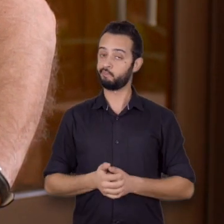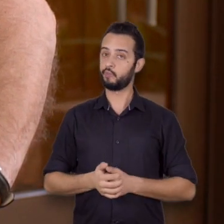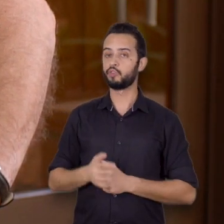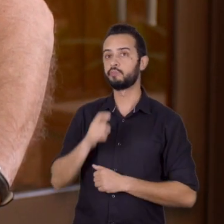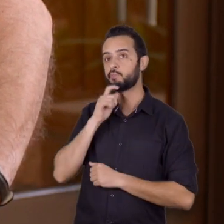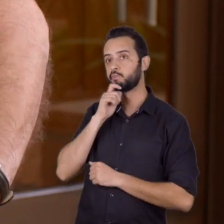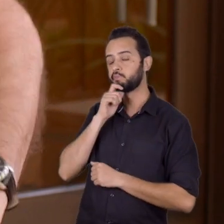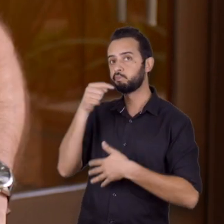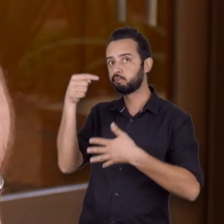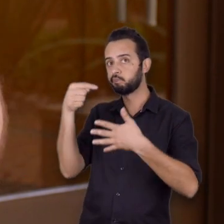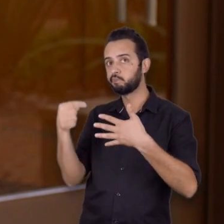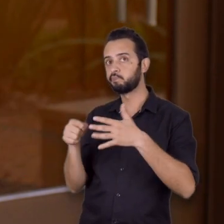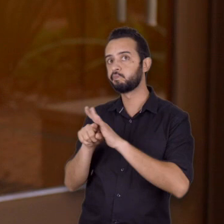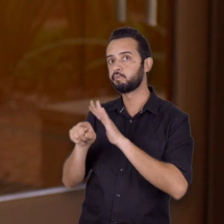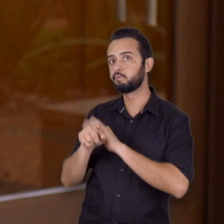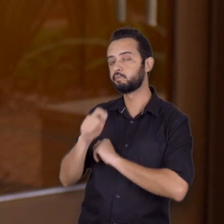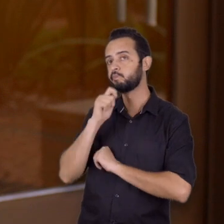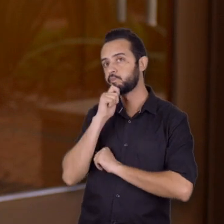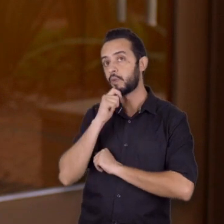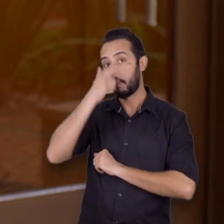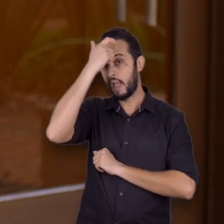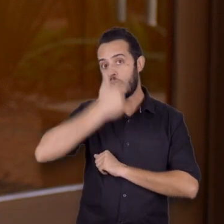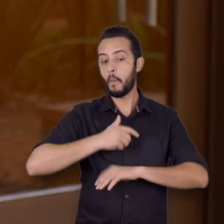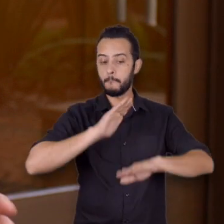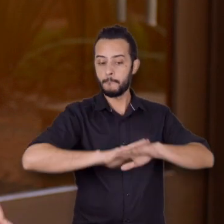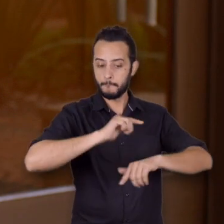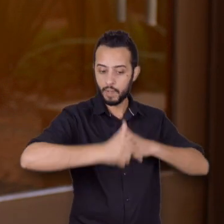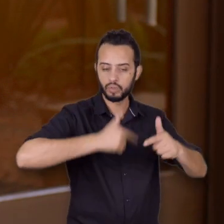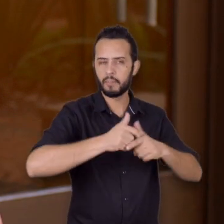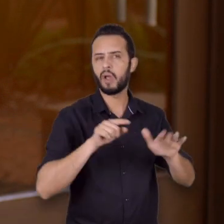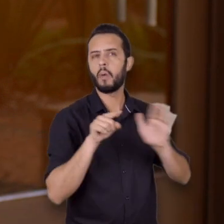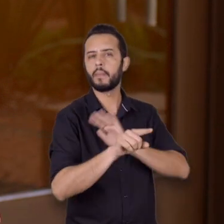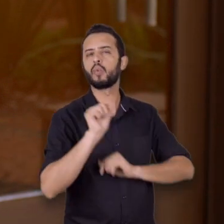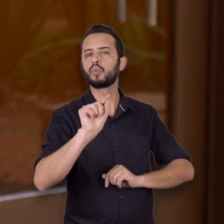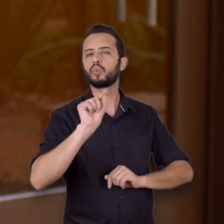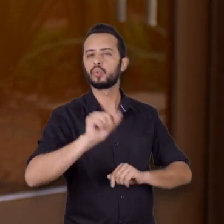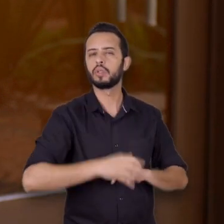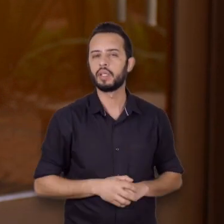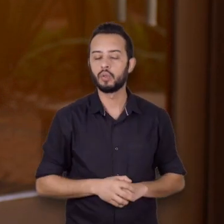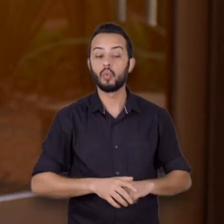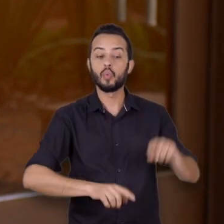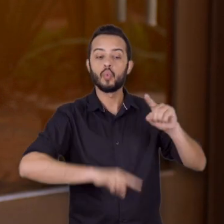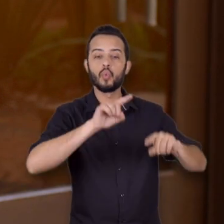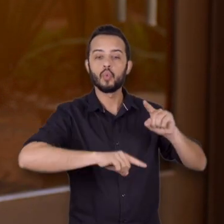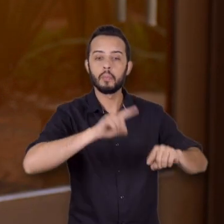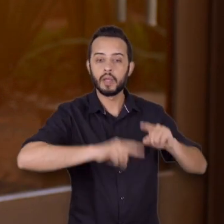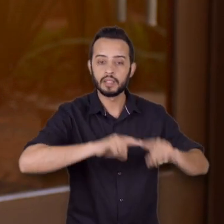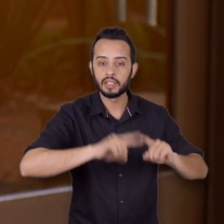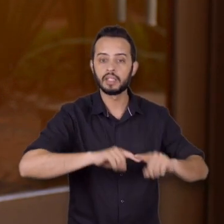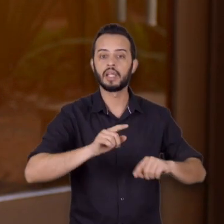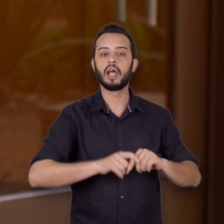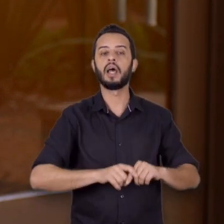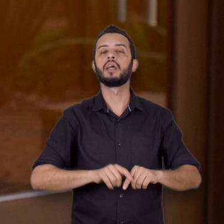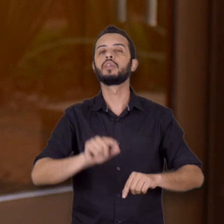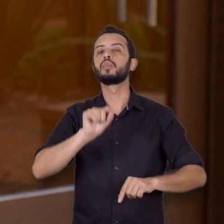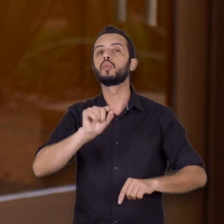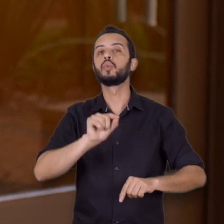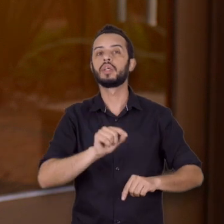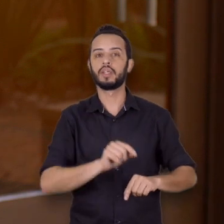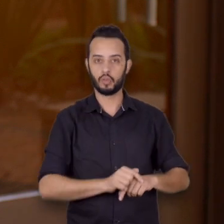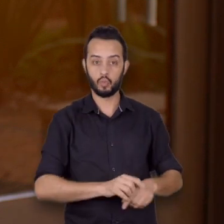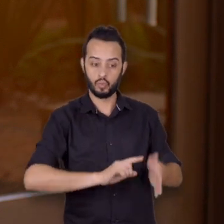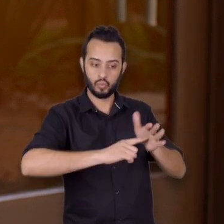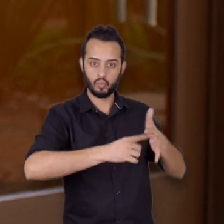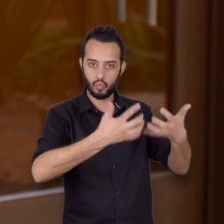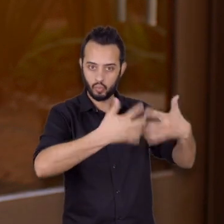questão. Mas no meu trabalho especificamente, eu questiono a relação que a gente tem com os objetos, mais especificamente